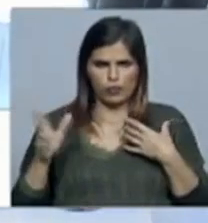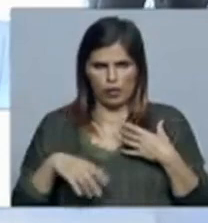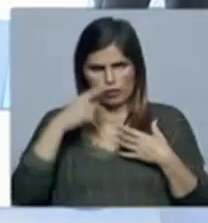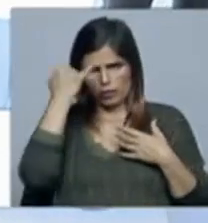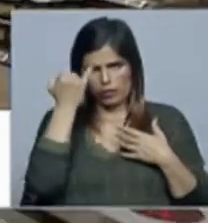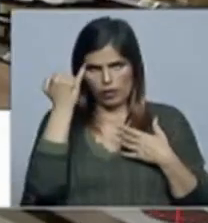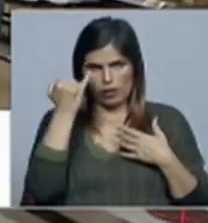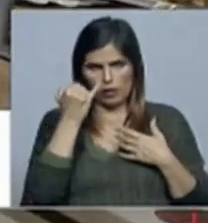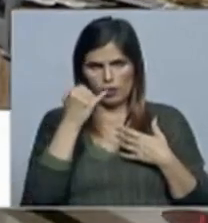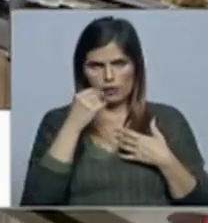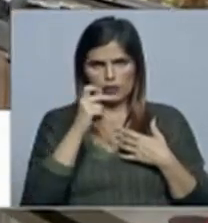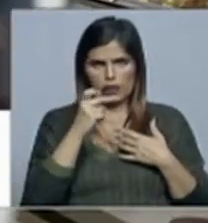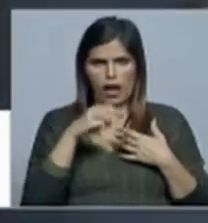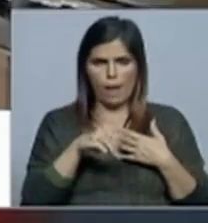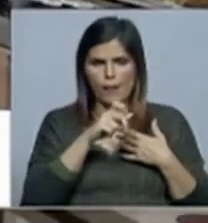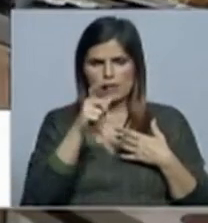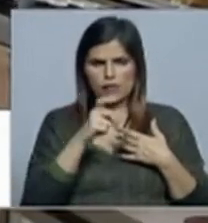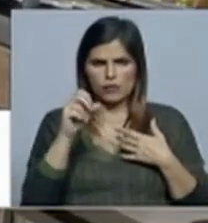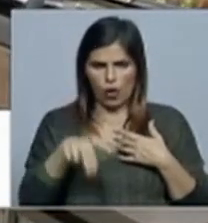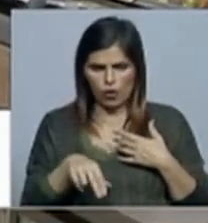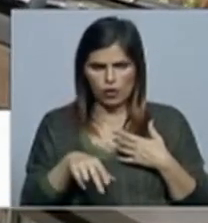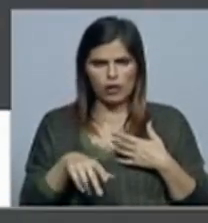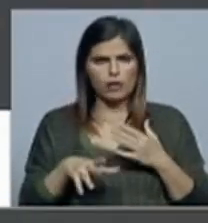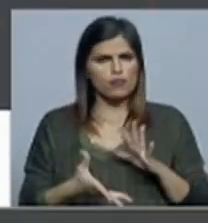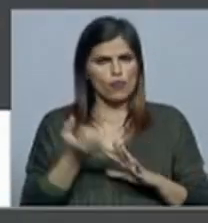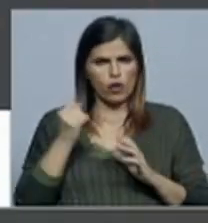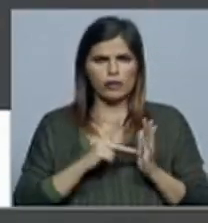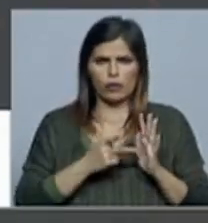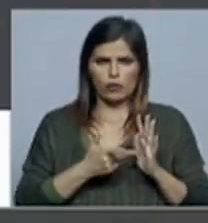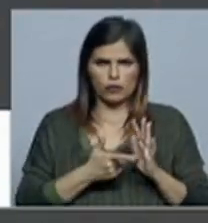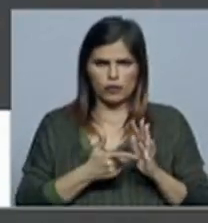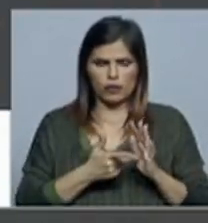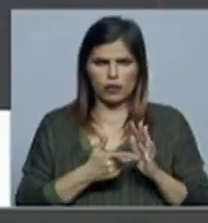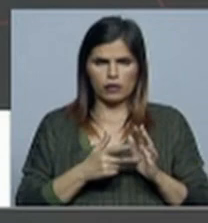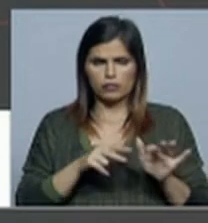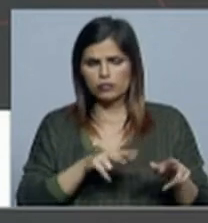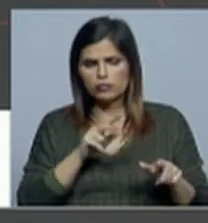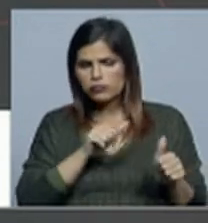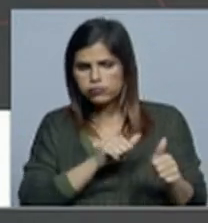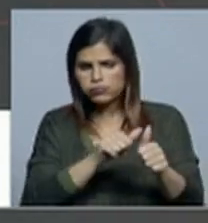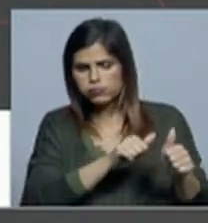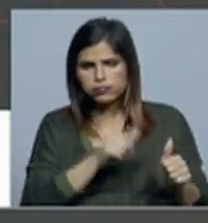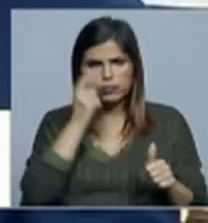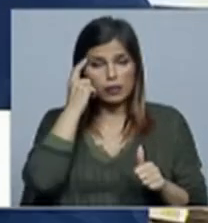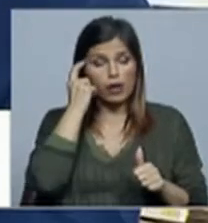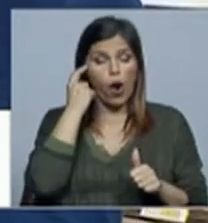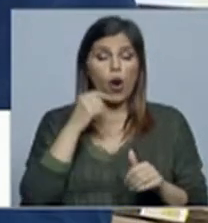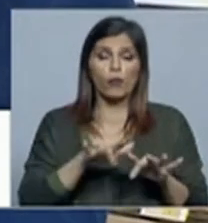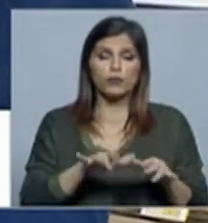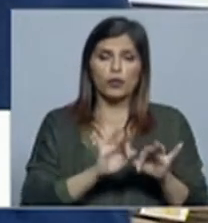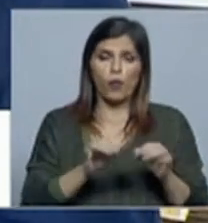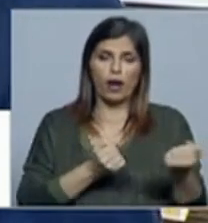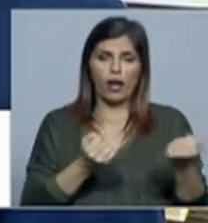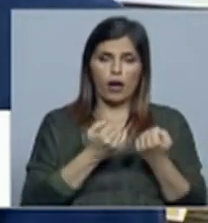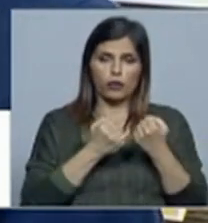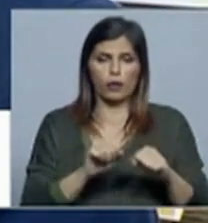inspirado no da Amazon Go, e é conseguido com a mesma tecnologia de visão computacional usada nos veículos autónomos. A mesma tecnologia que